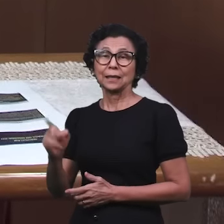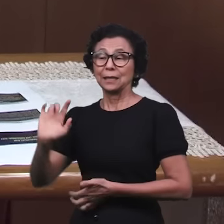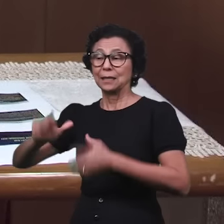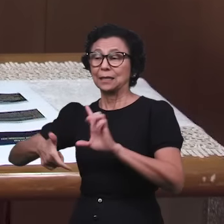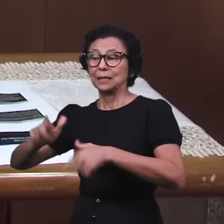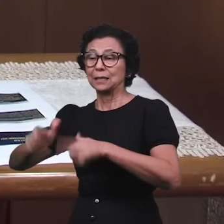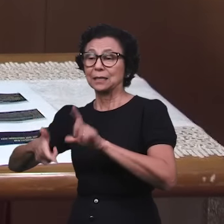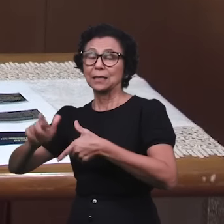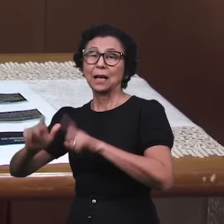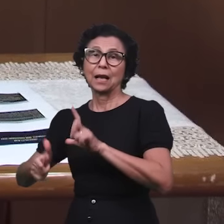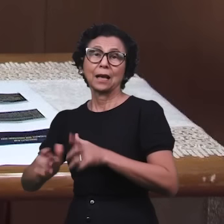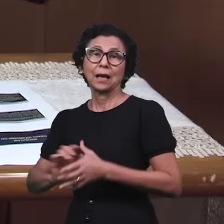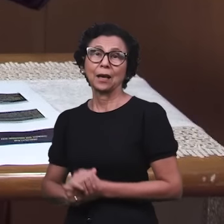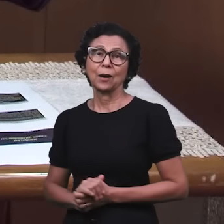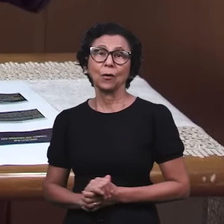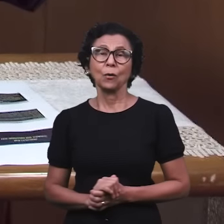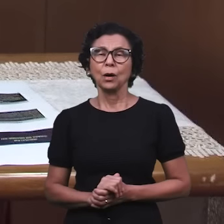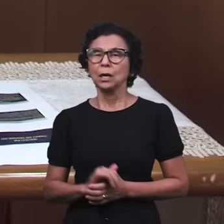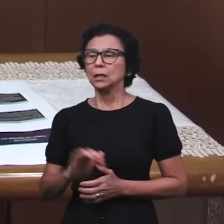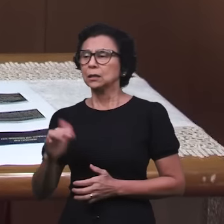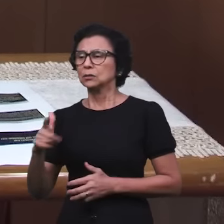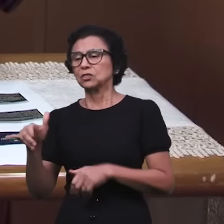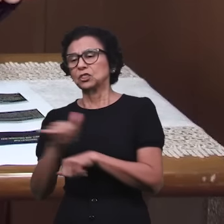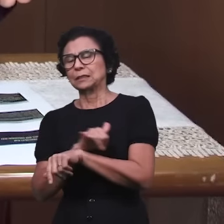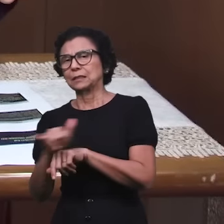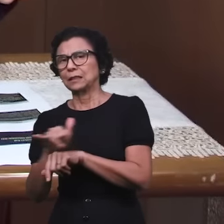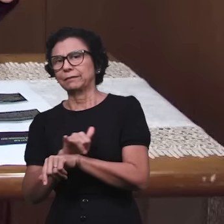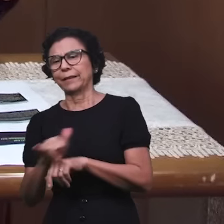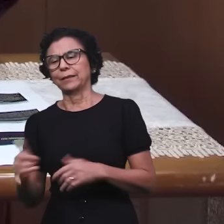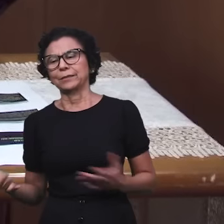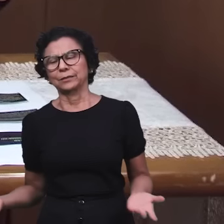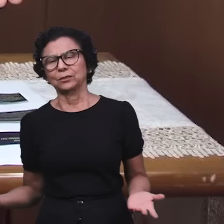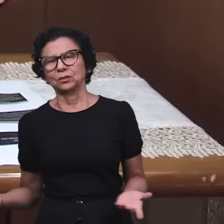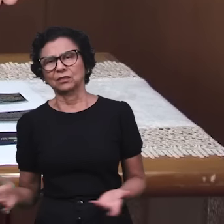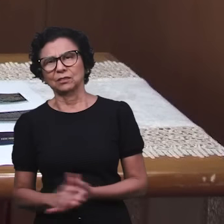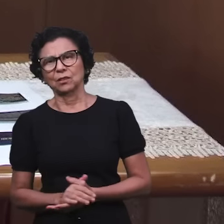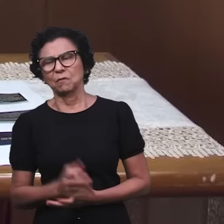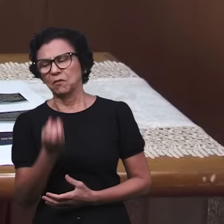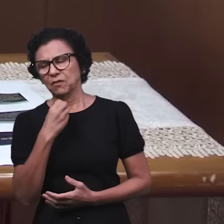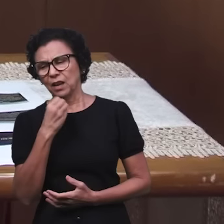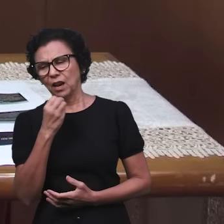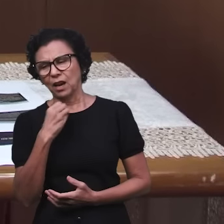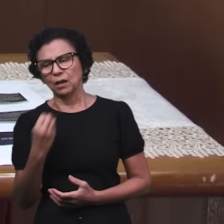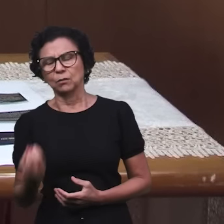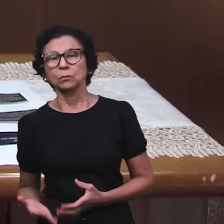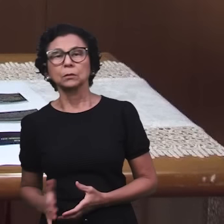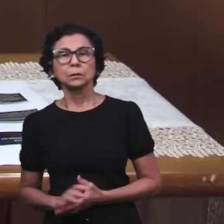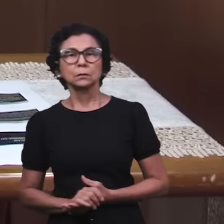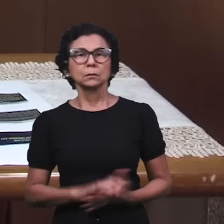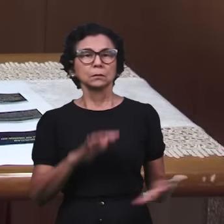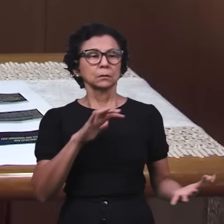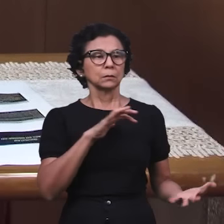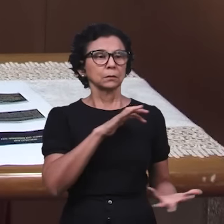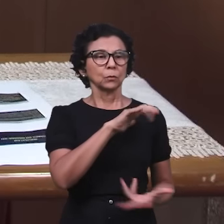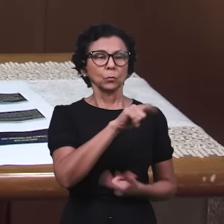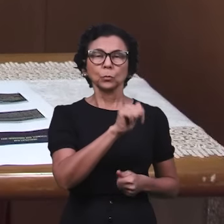como o mundo nos vê. O mundo vê o crente assim, ou seja, o crente